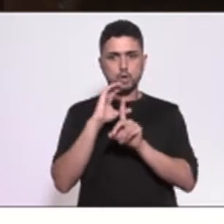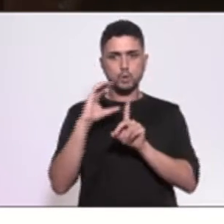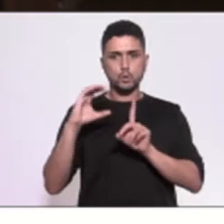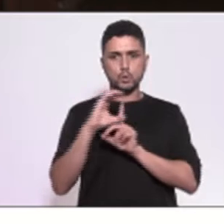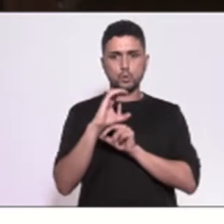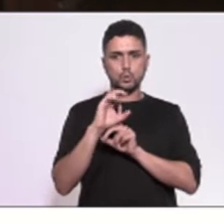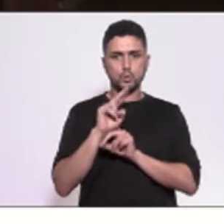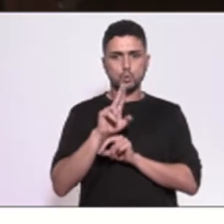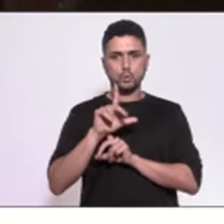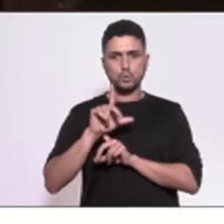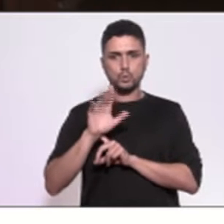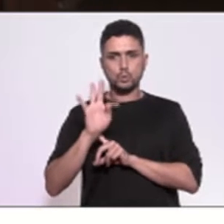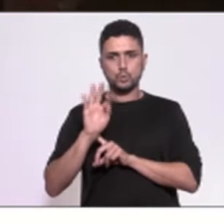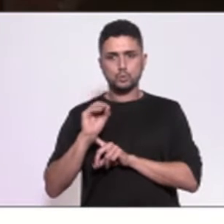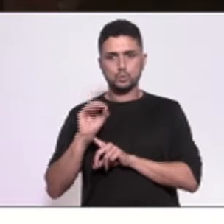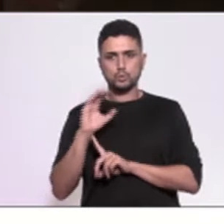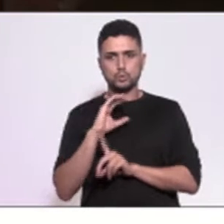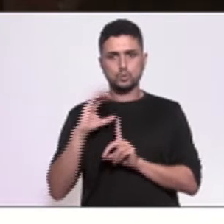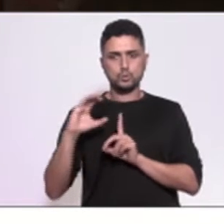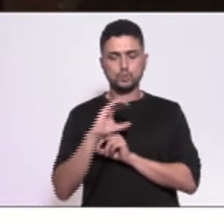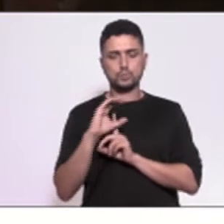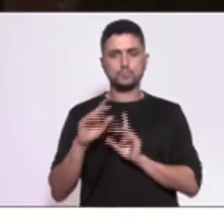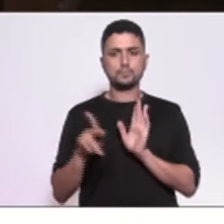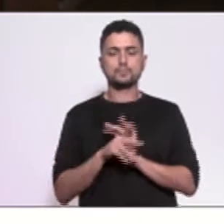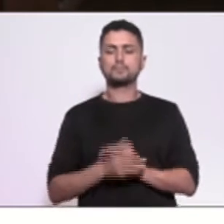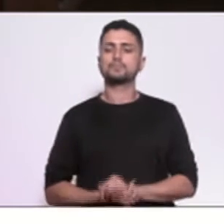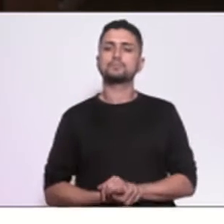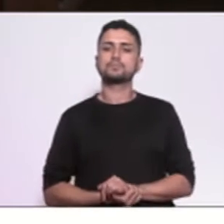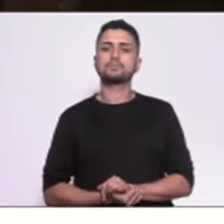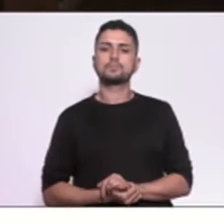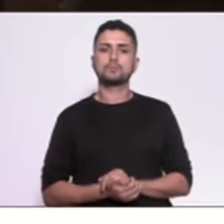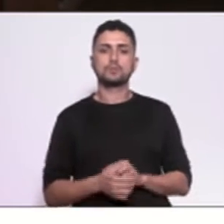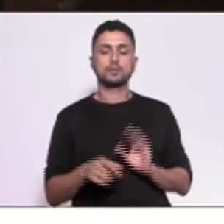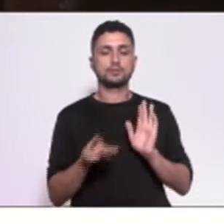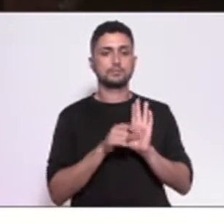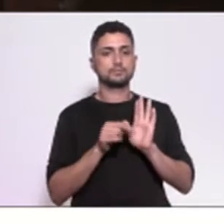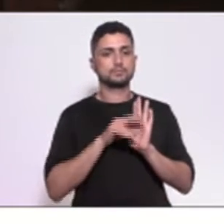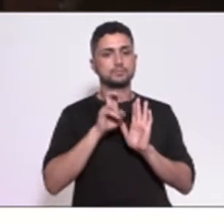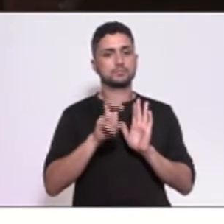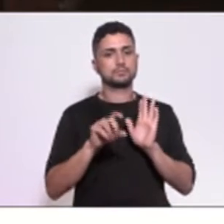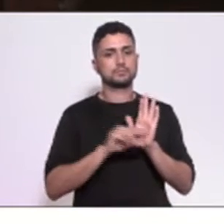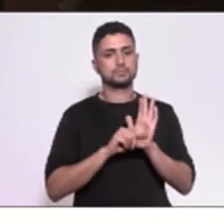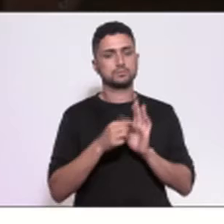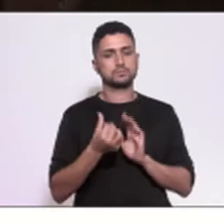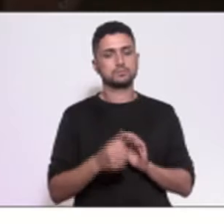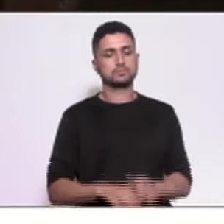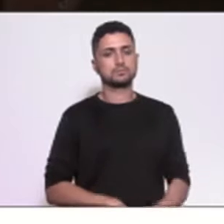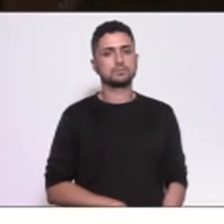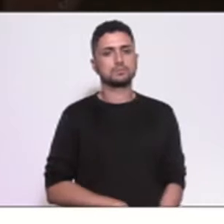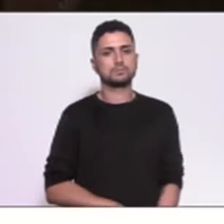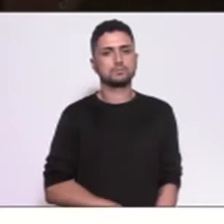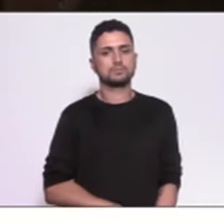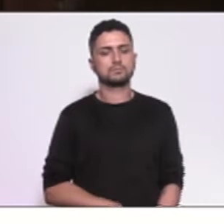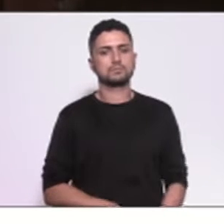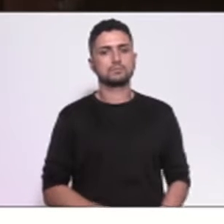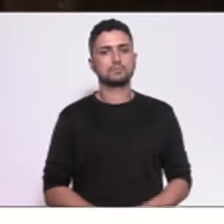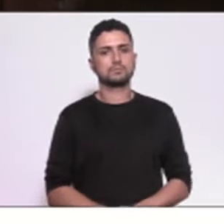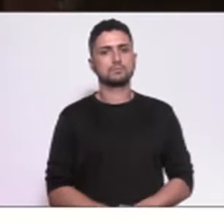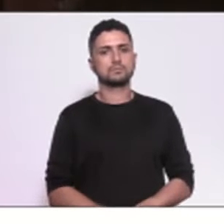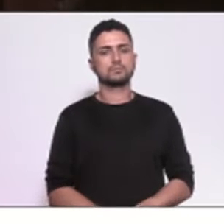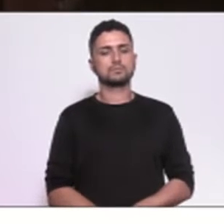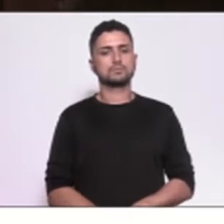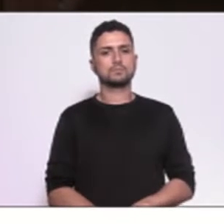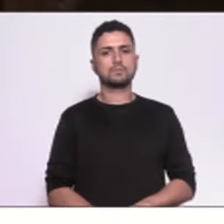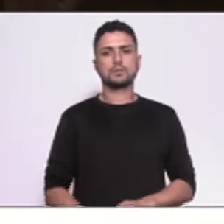Artigo 5º, inciso 6º. É inviolável a liberdade de consciência e de crença,